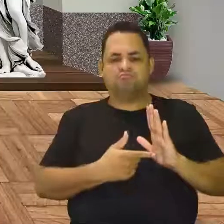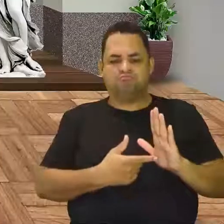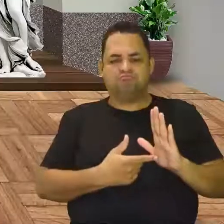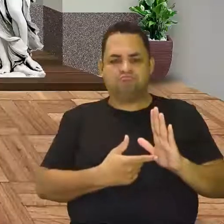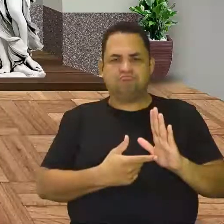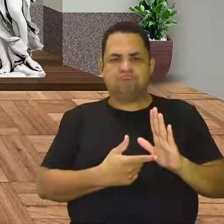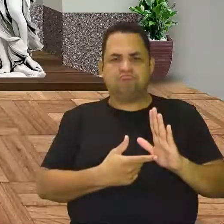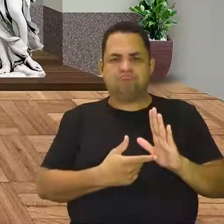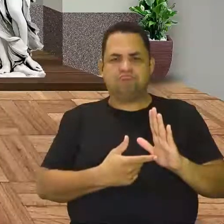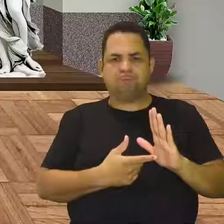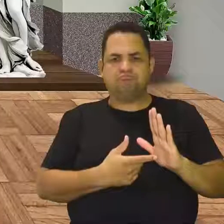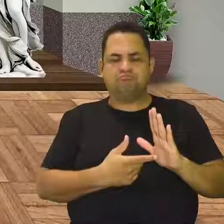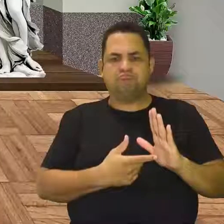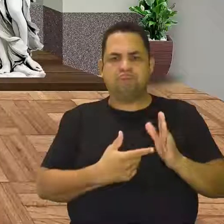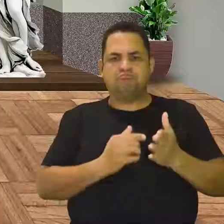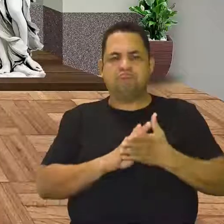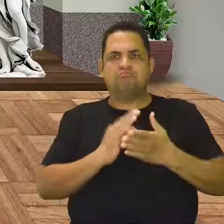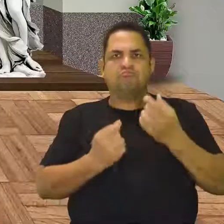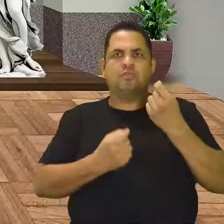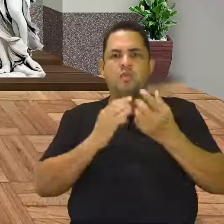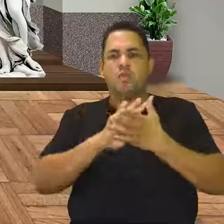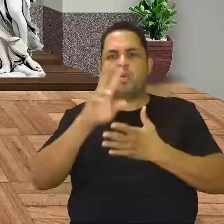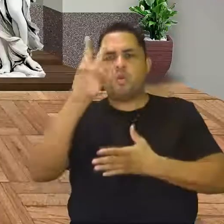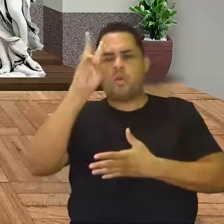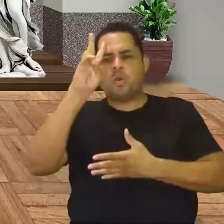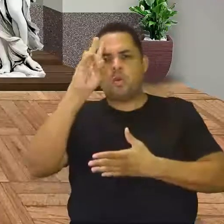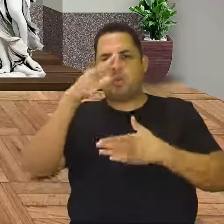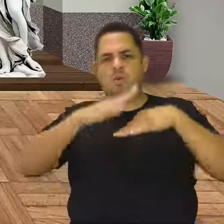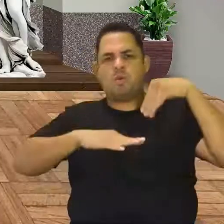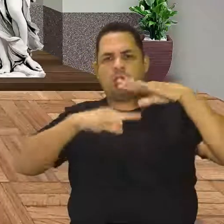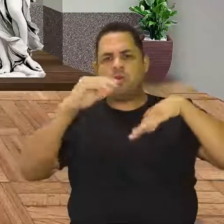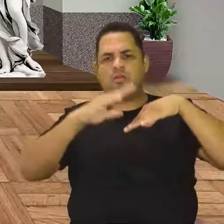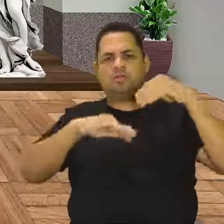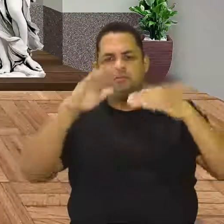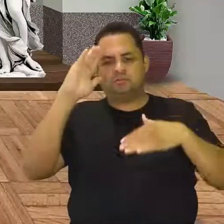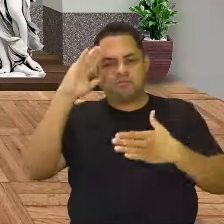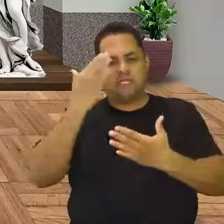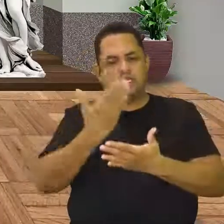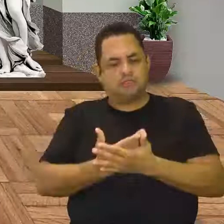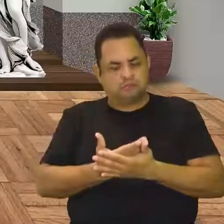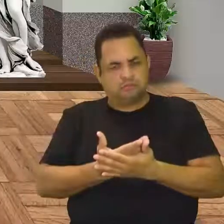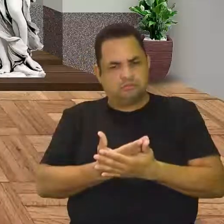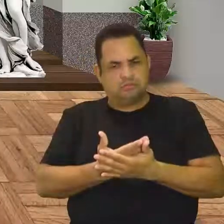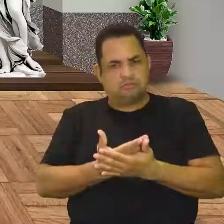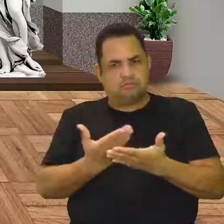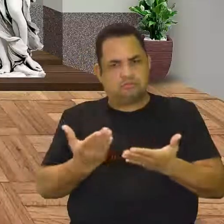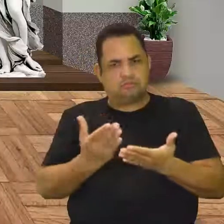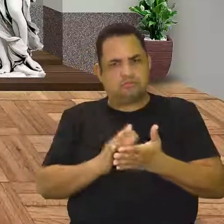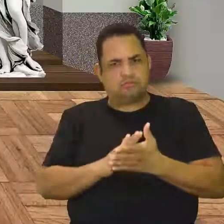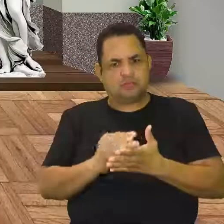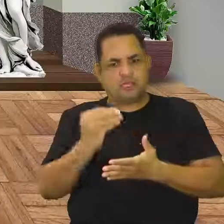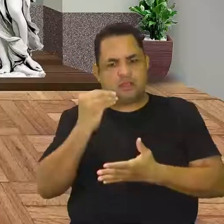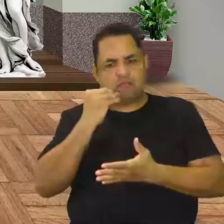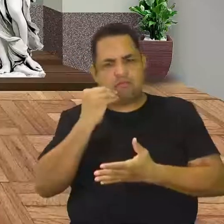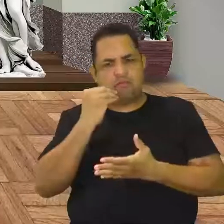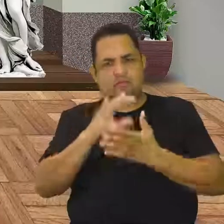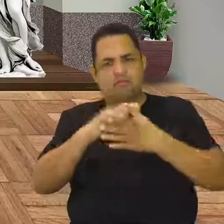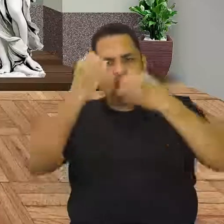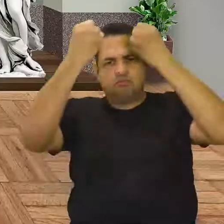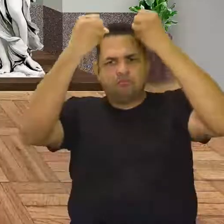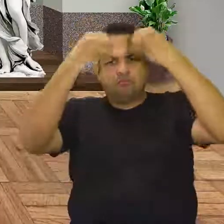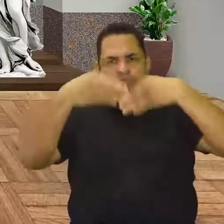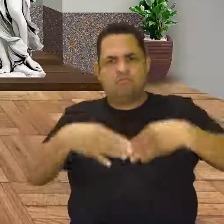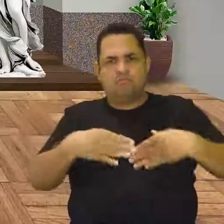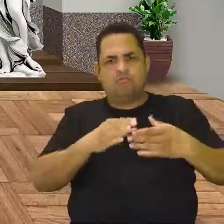vocês, alguns historiadores são convincentes na tentativa de explicar